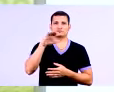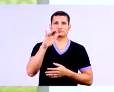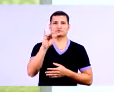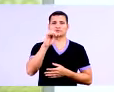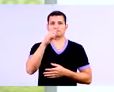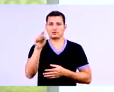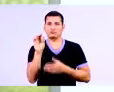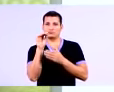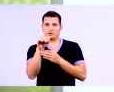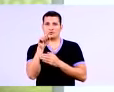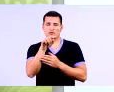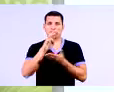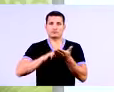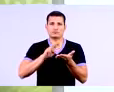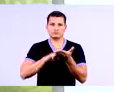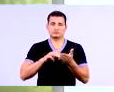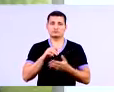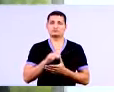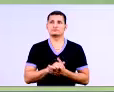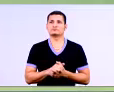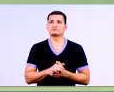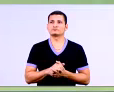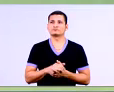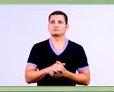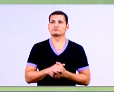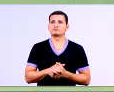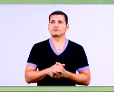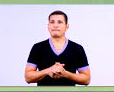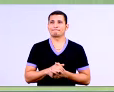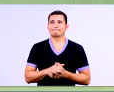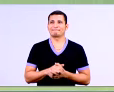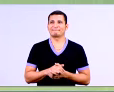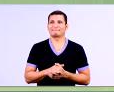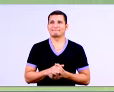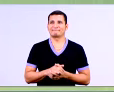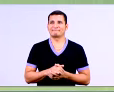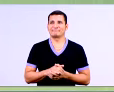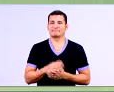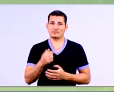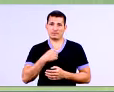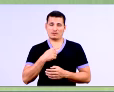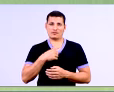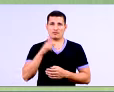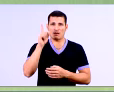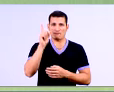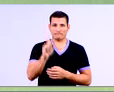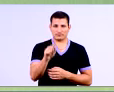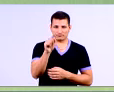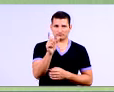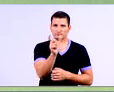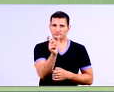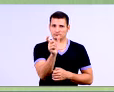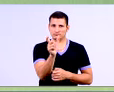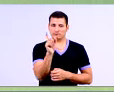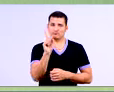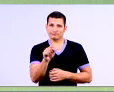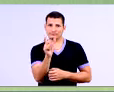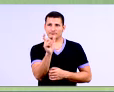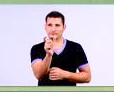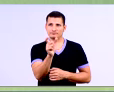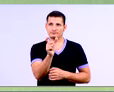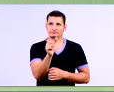método. Aqui nós temos o resultado, observem. Quando eu apertar no botão, eu